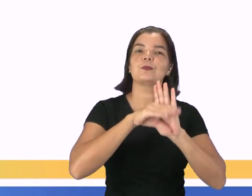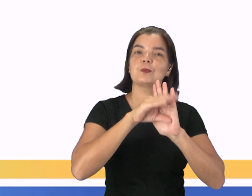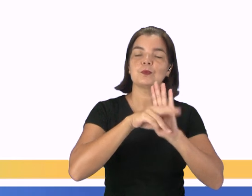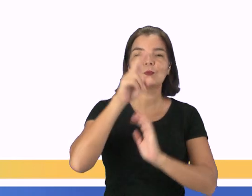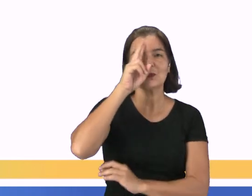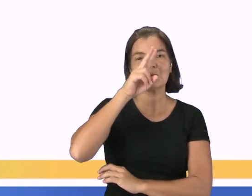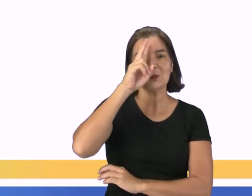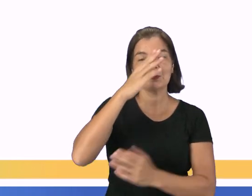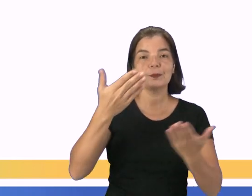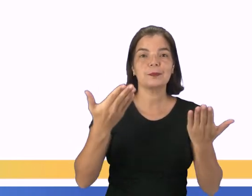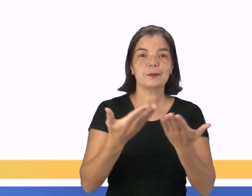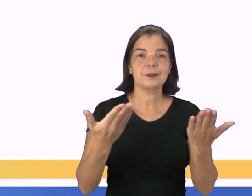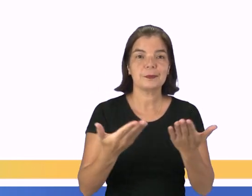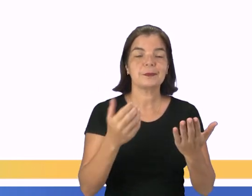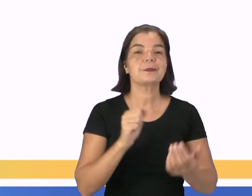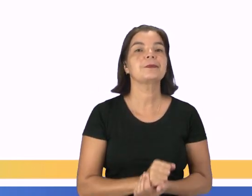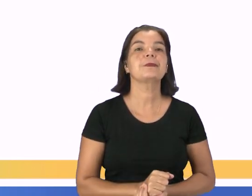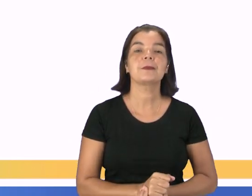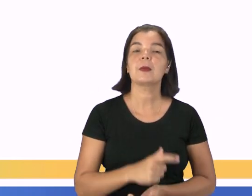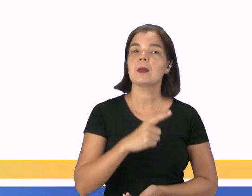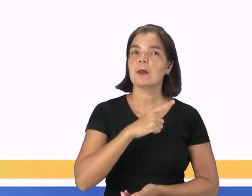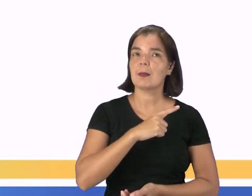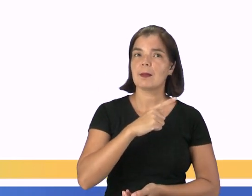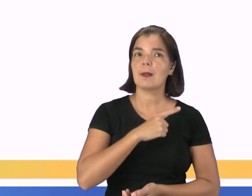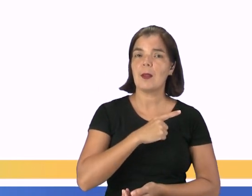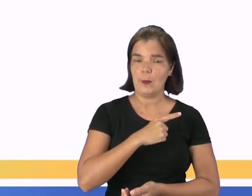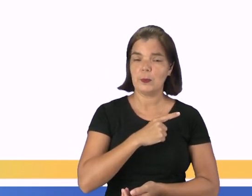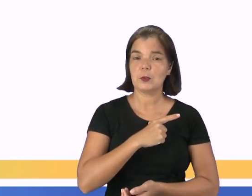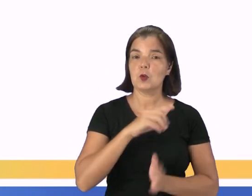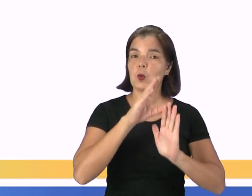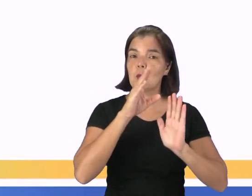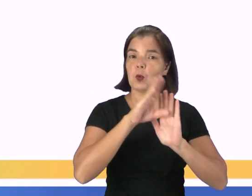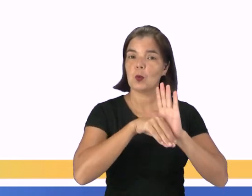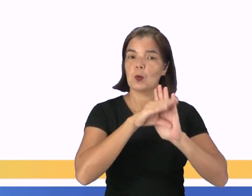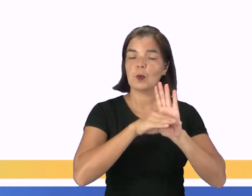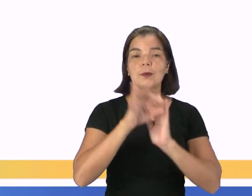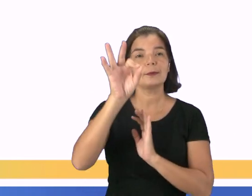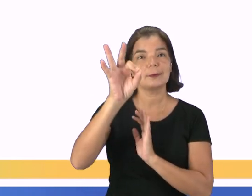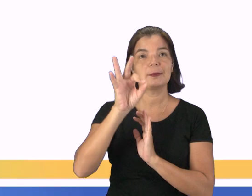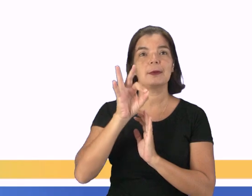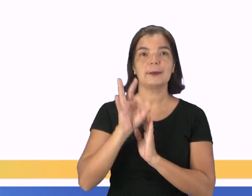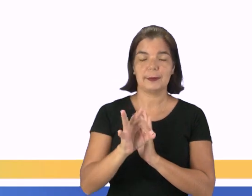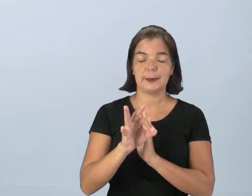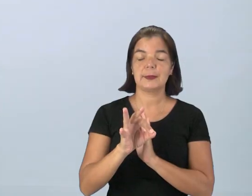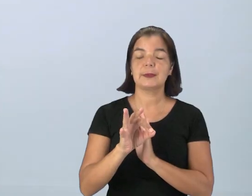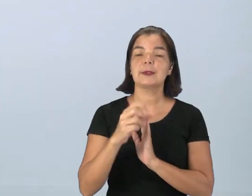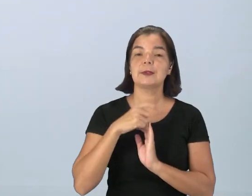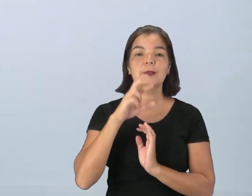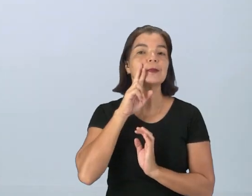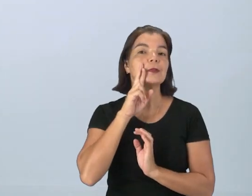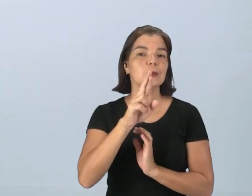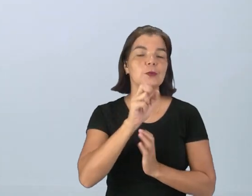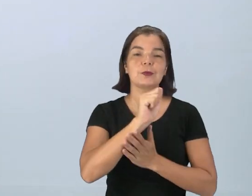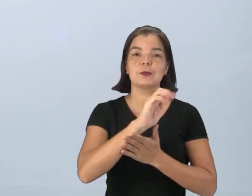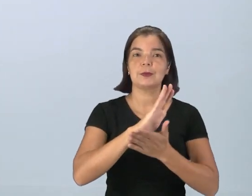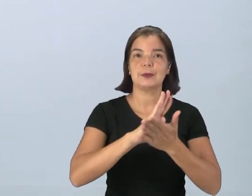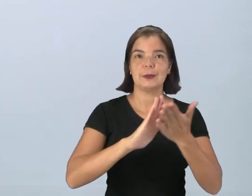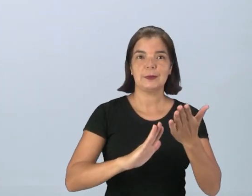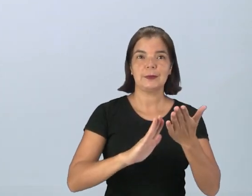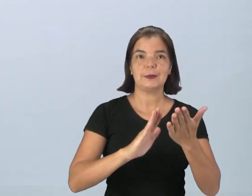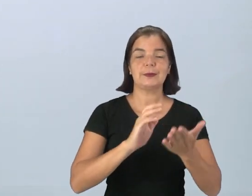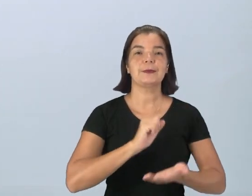4.568,12 quilômetros quadrados. Com isso, nós encerramos aí a resolução do exercício número 4. Então, para finalizar a nossa